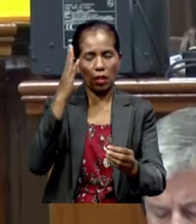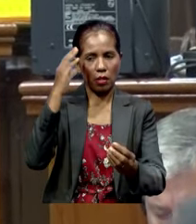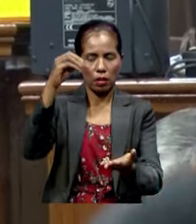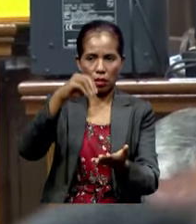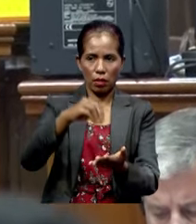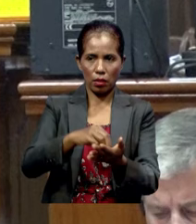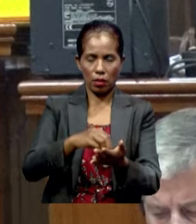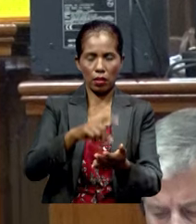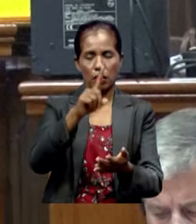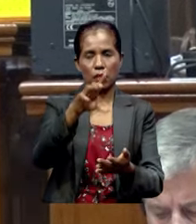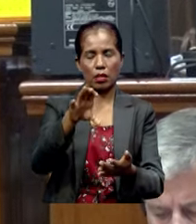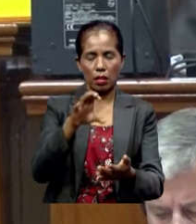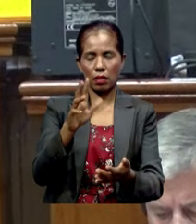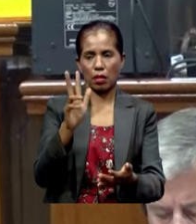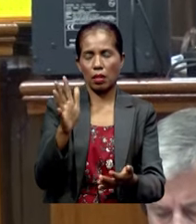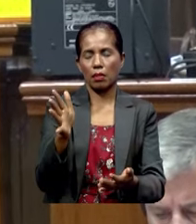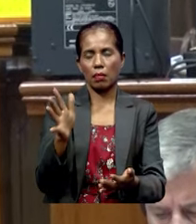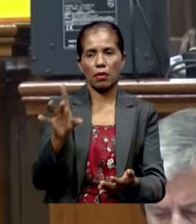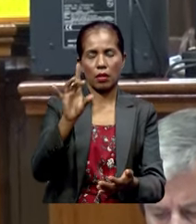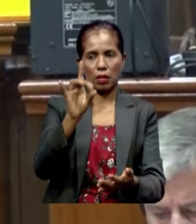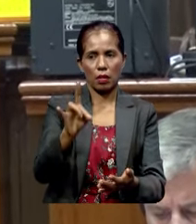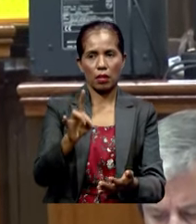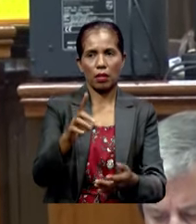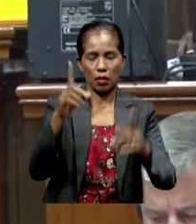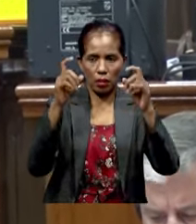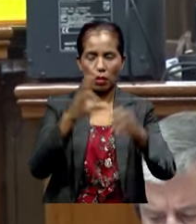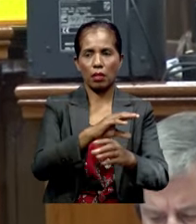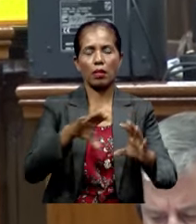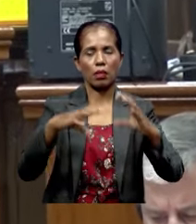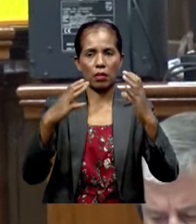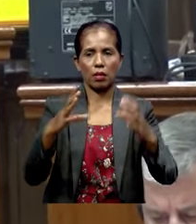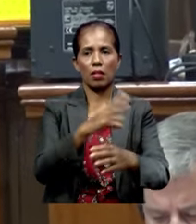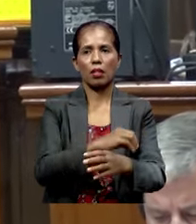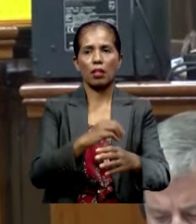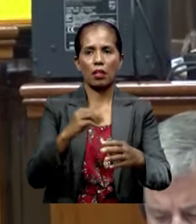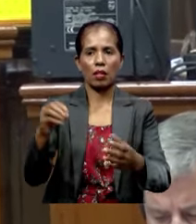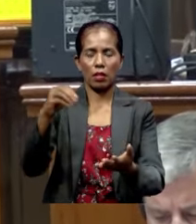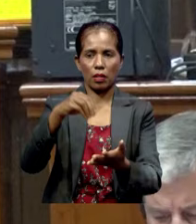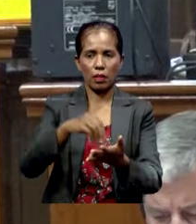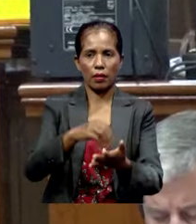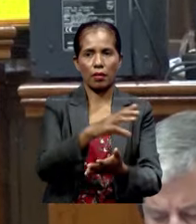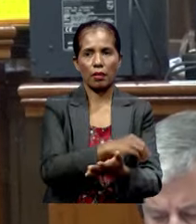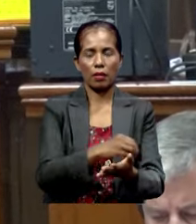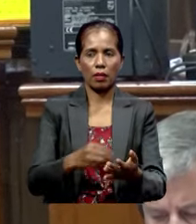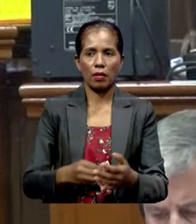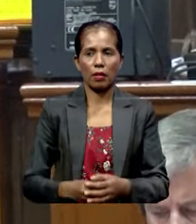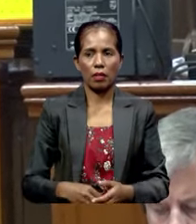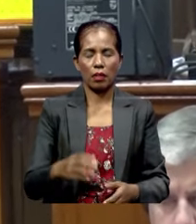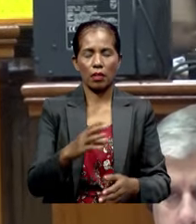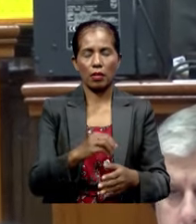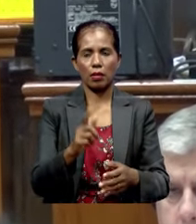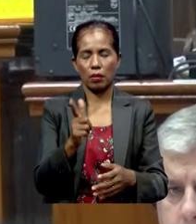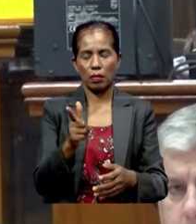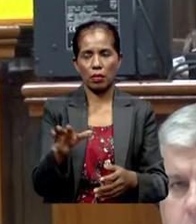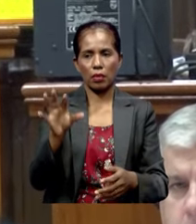Reba 158, exame pela comissão. A comissão deve apreciar as petições no prazo de 90